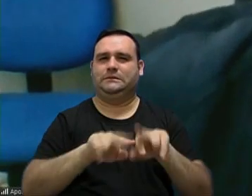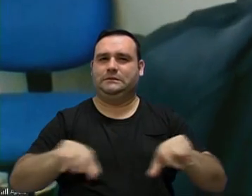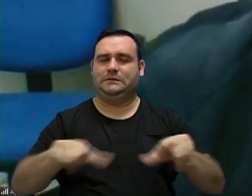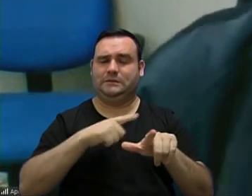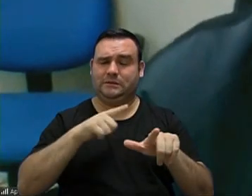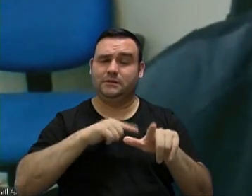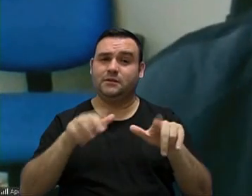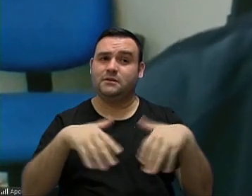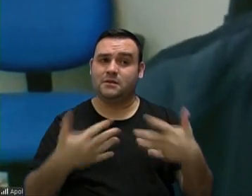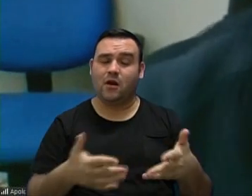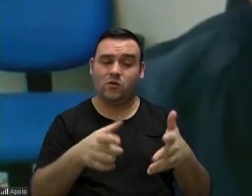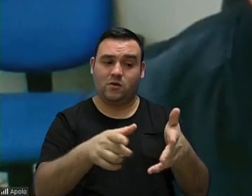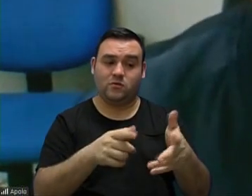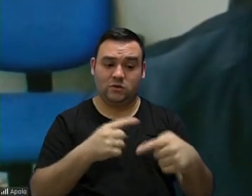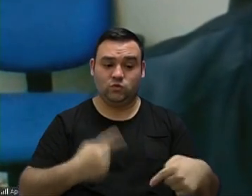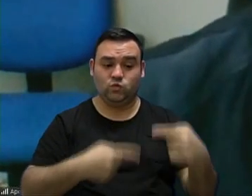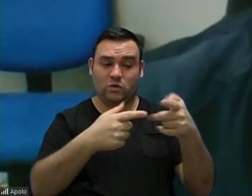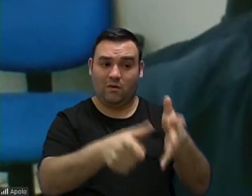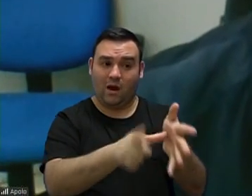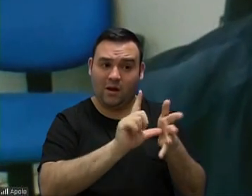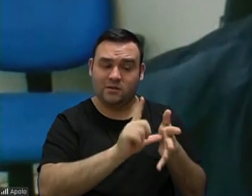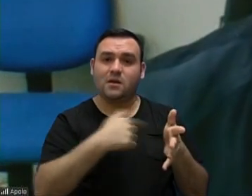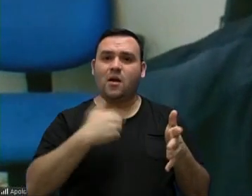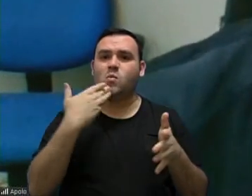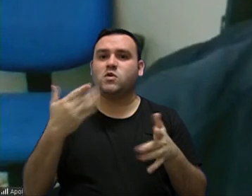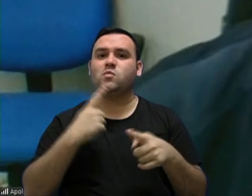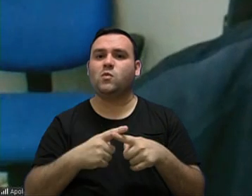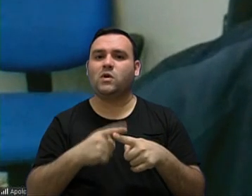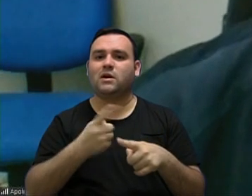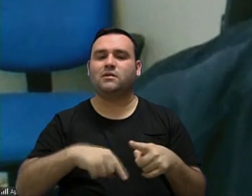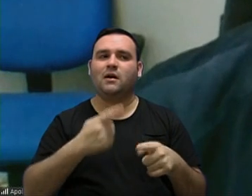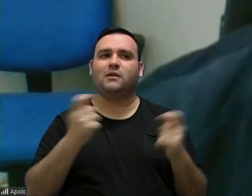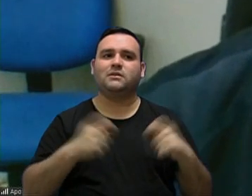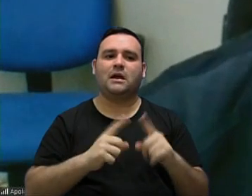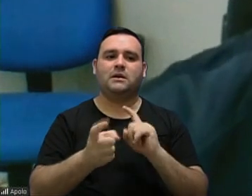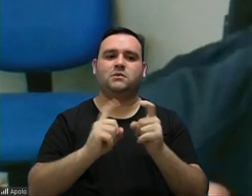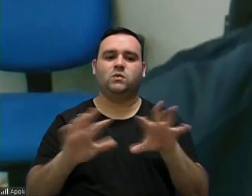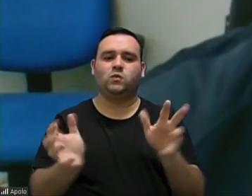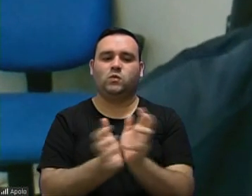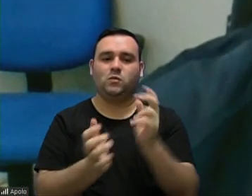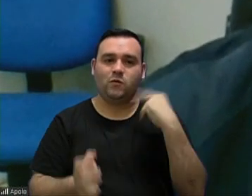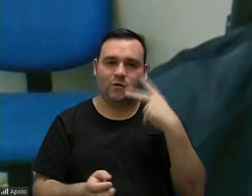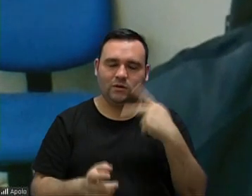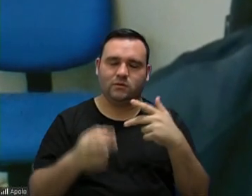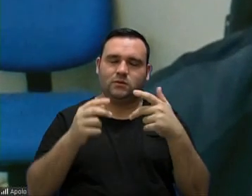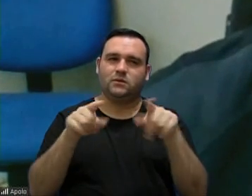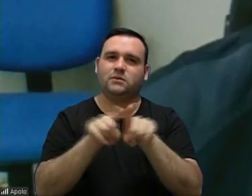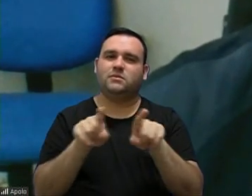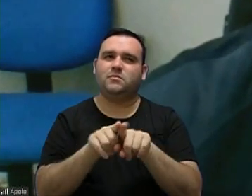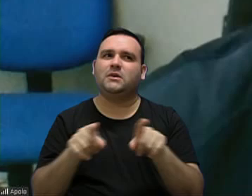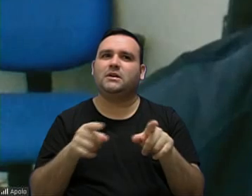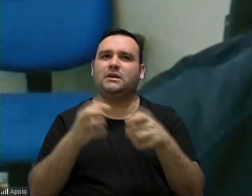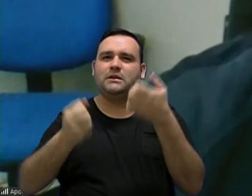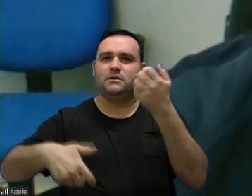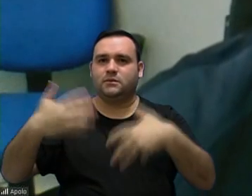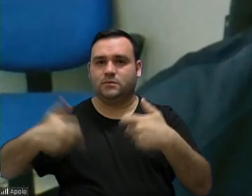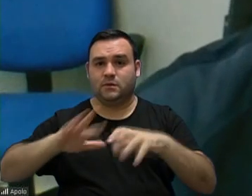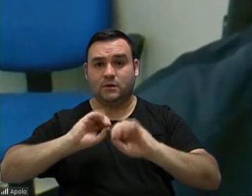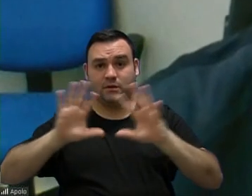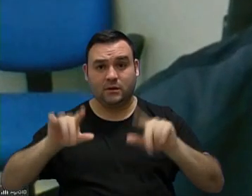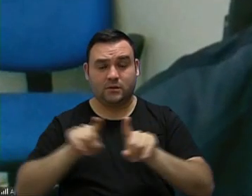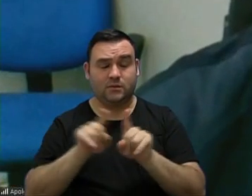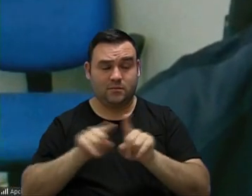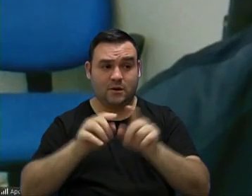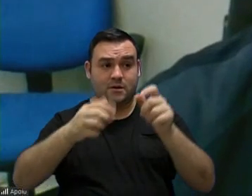Então, antes de entrar em pauta, eu solicitei para que a gente pudesse fazer uma reunião com os vereadores, trazer, né, uma explicação,